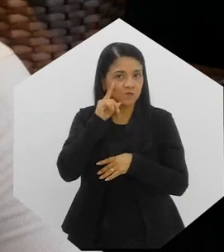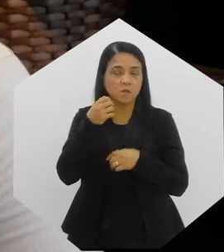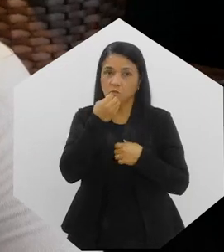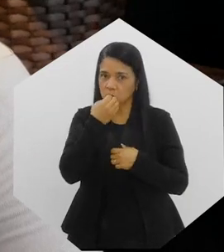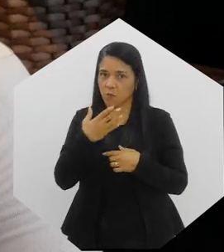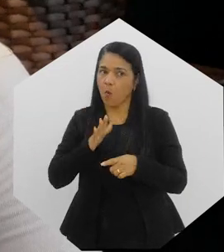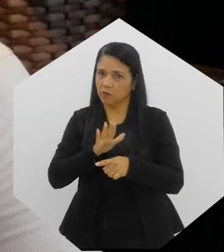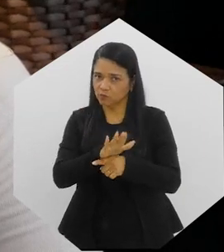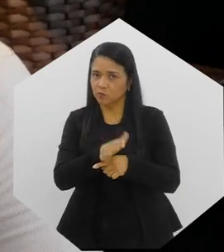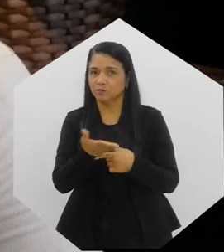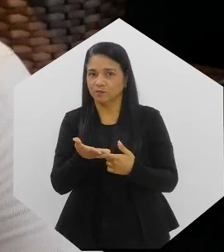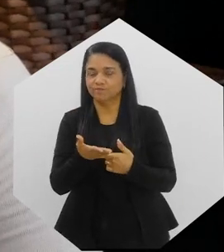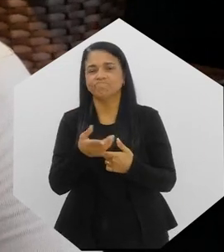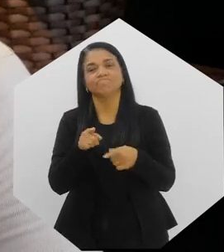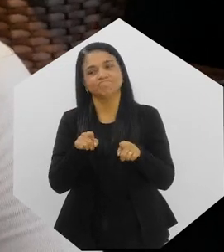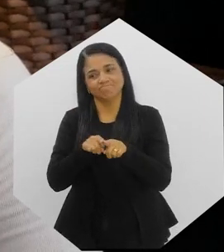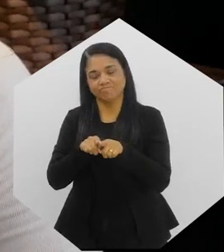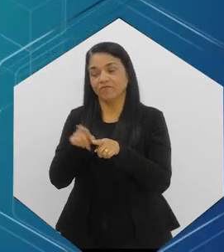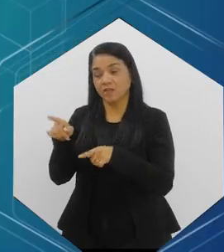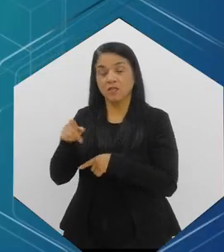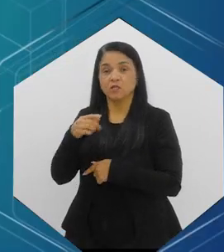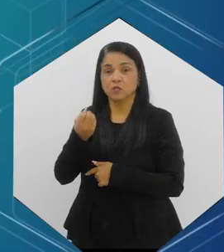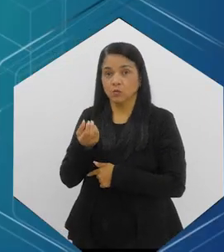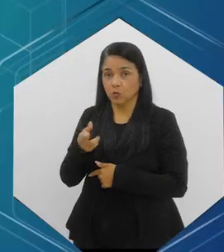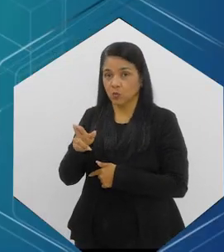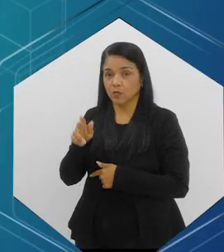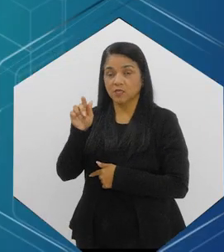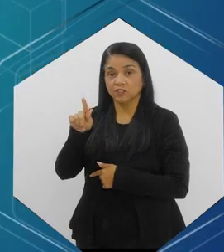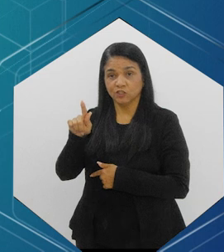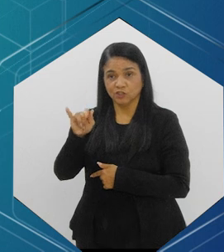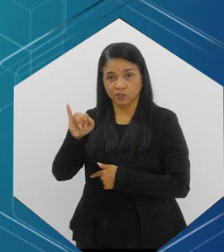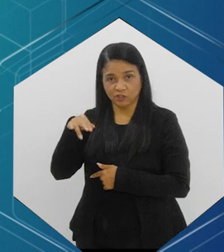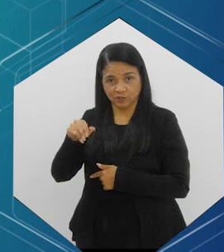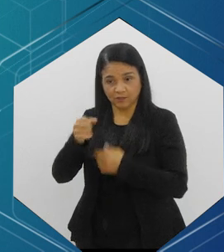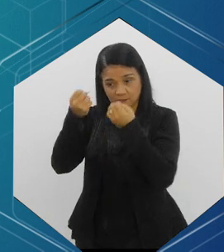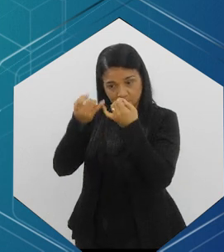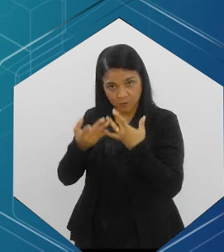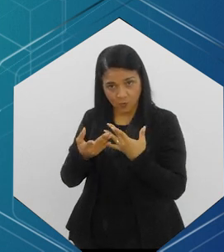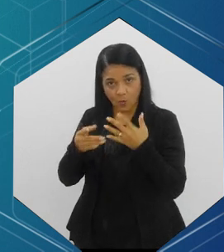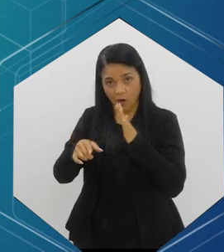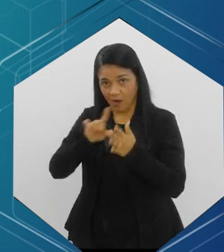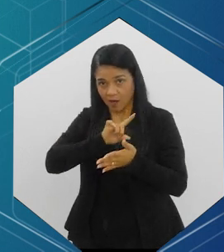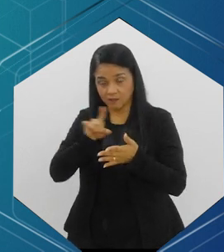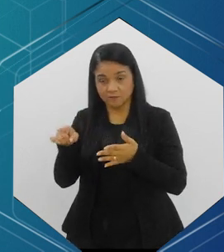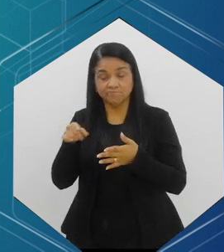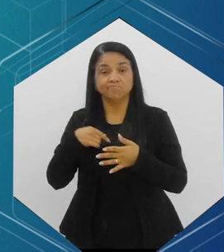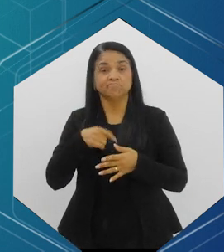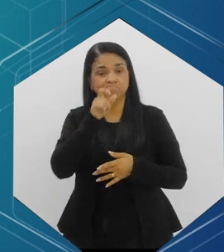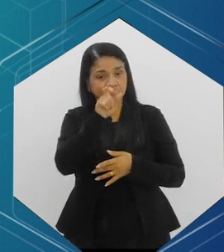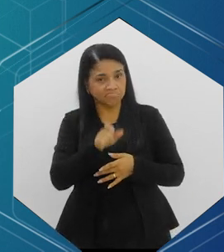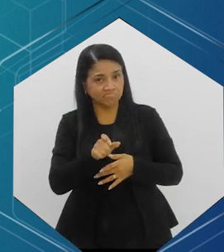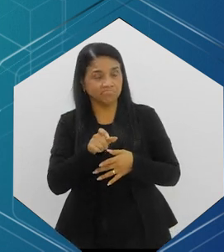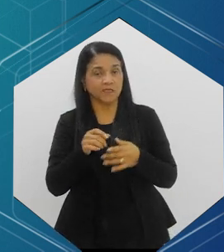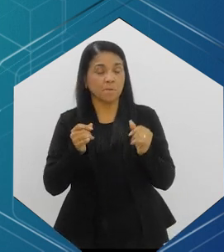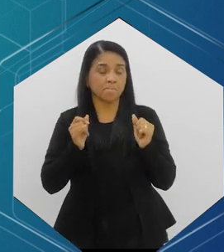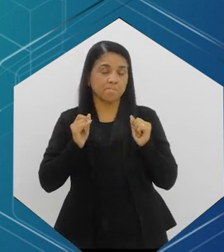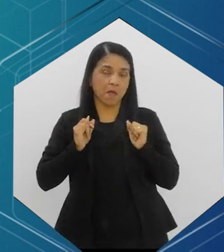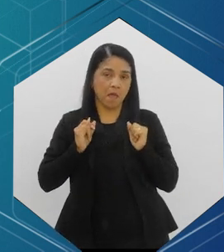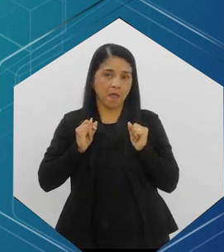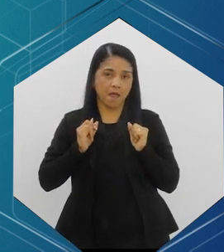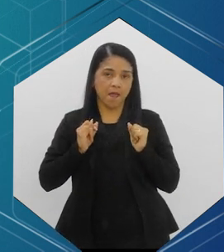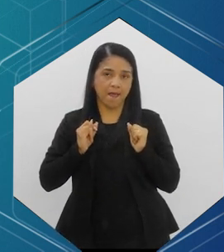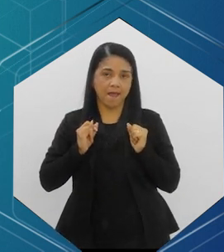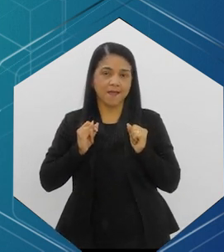ajuda bastante, né? E conforme a doutora Gina, ela falou brilhantemente, o paciente sedentário, ele